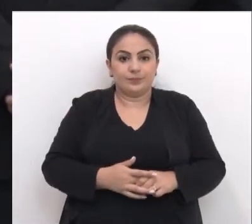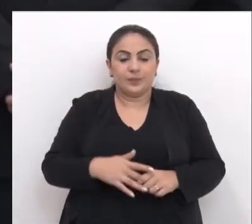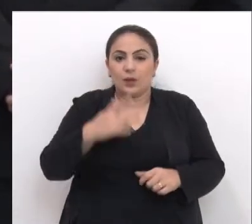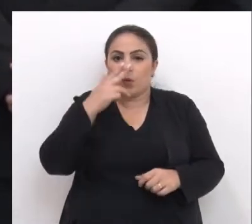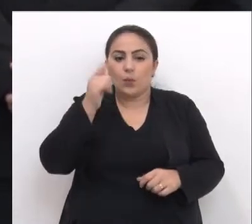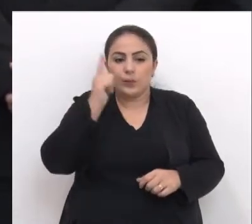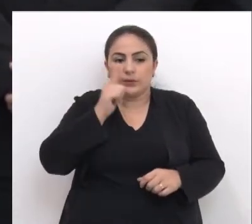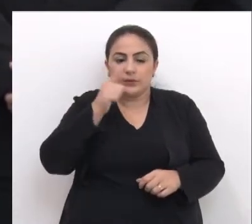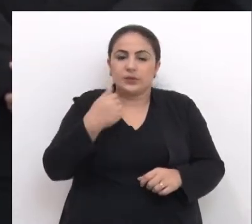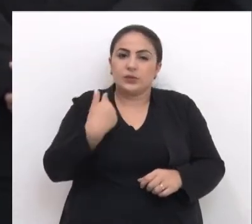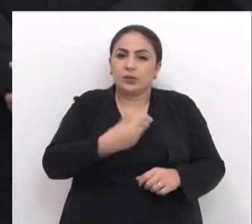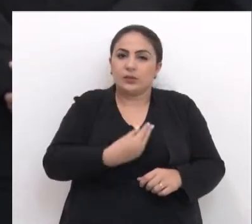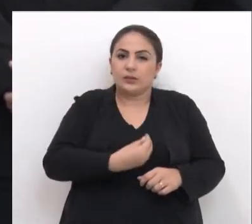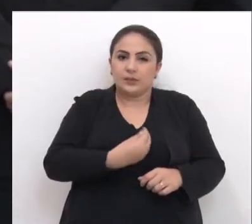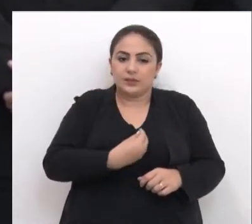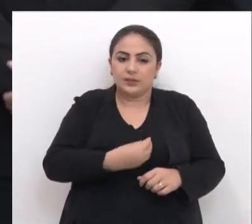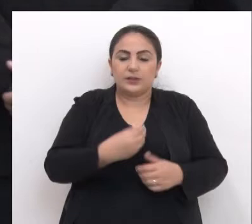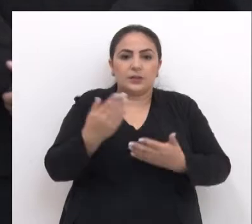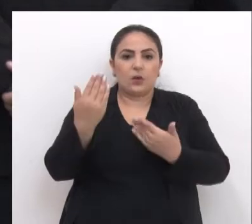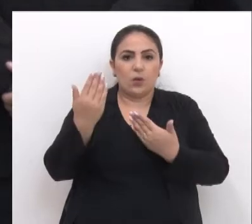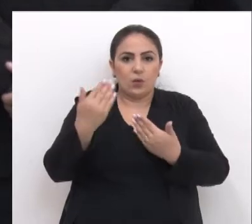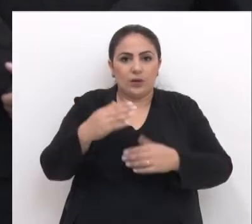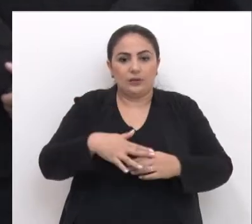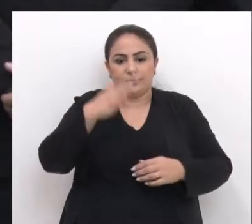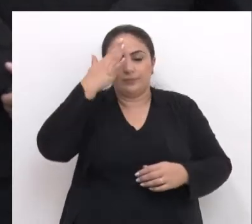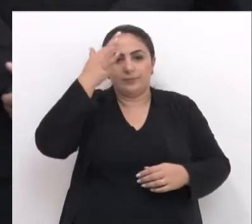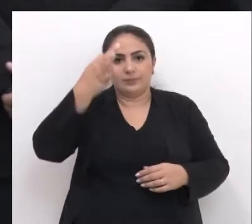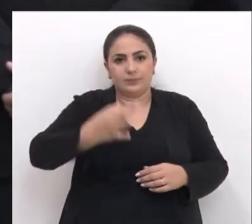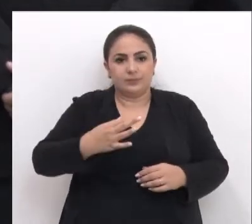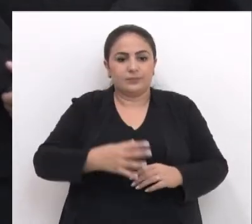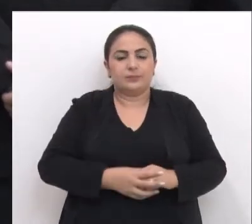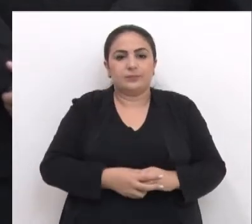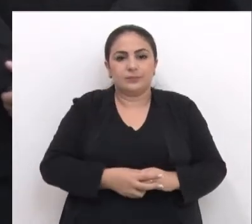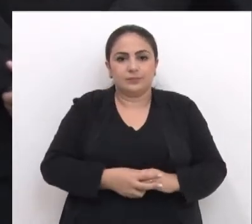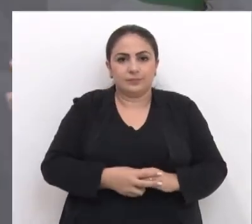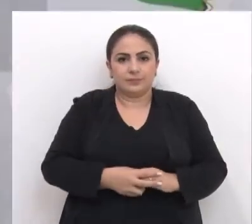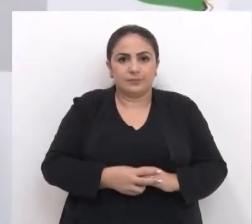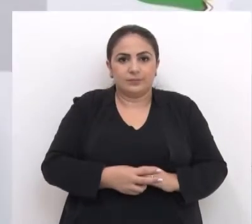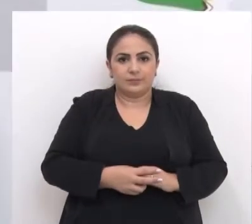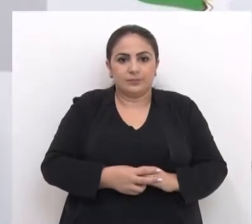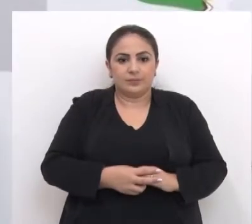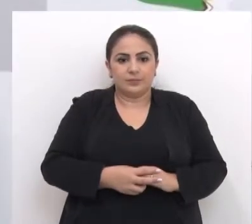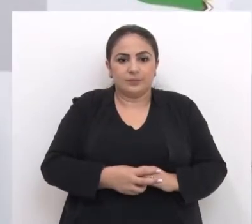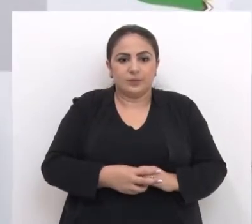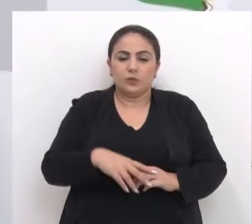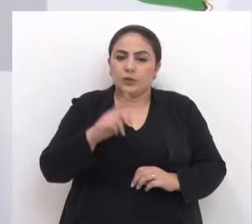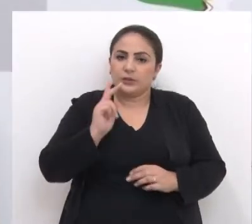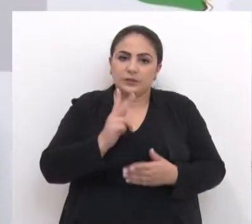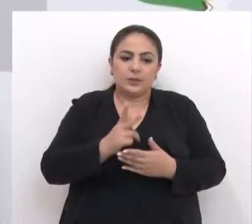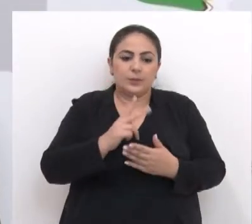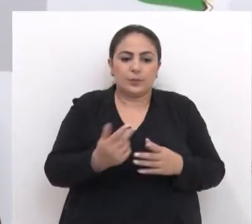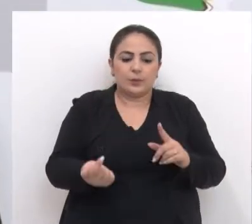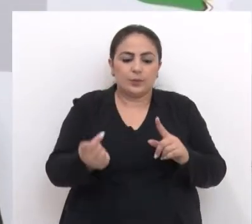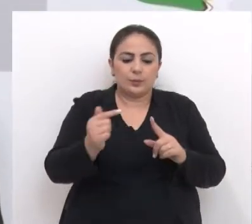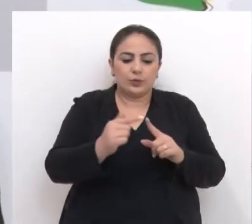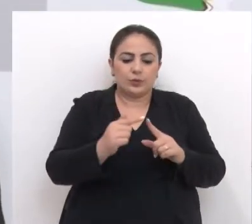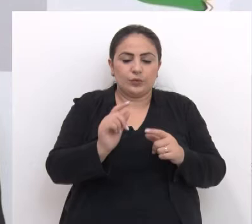Construir a nossa vida com honra, com dignidade, né, honestamente. E foi o que eu sempre procurei